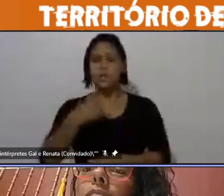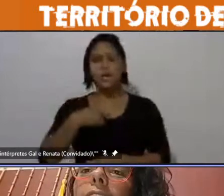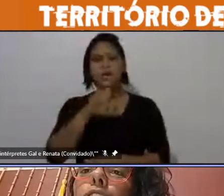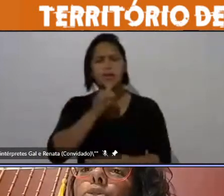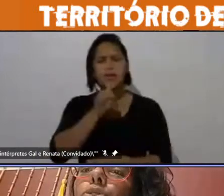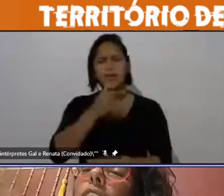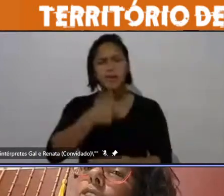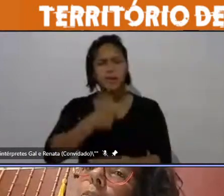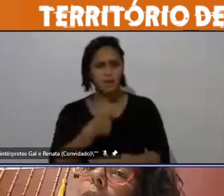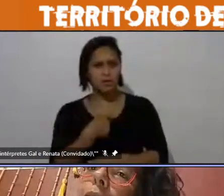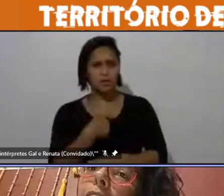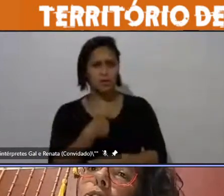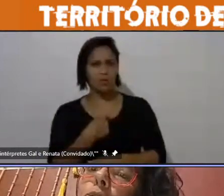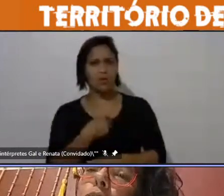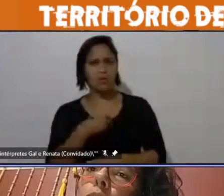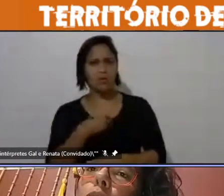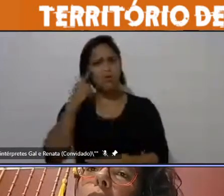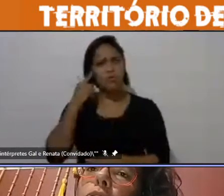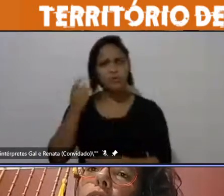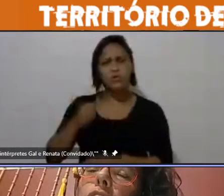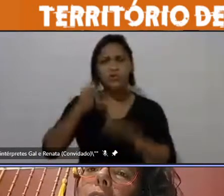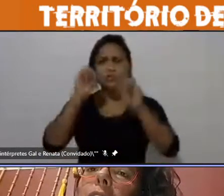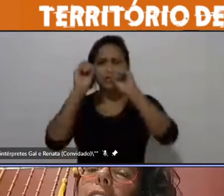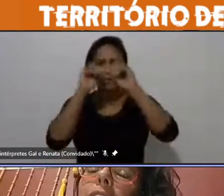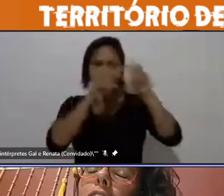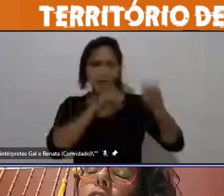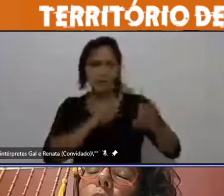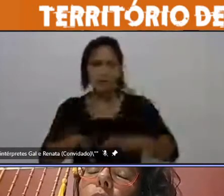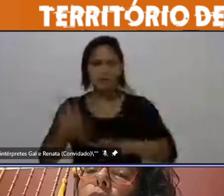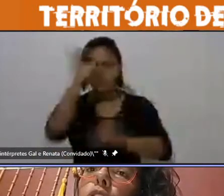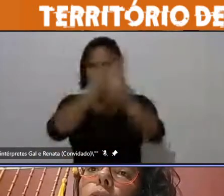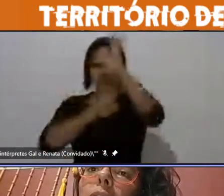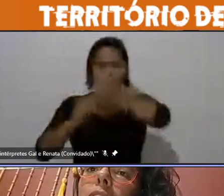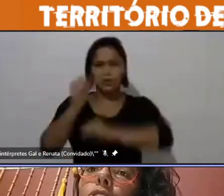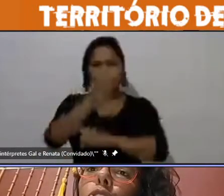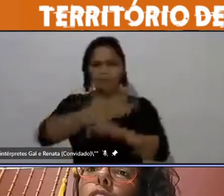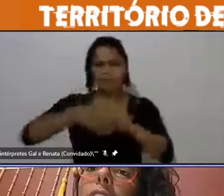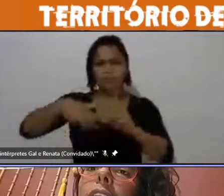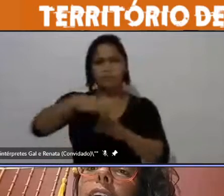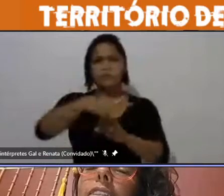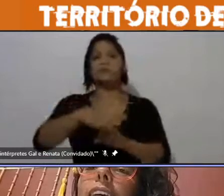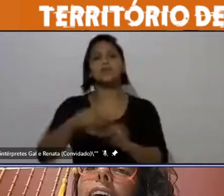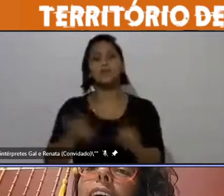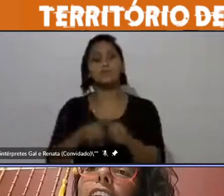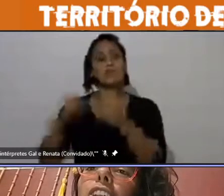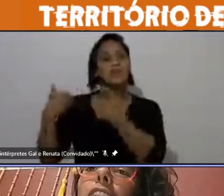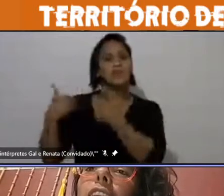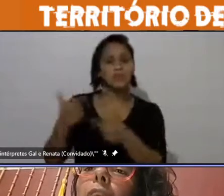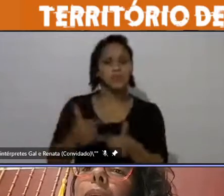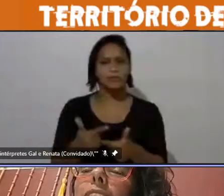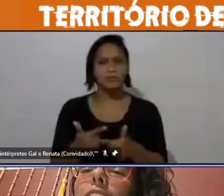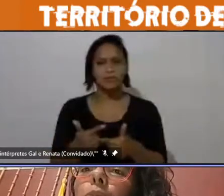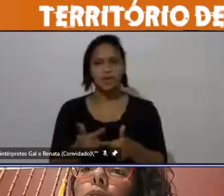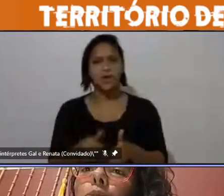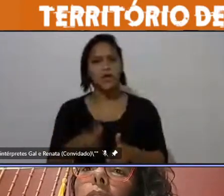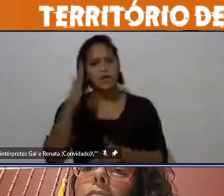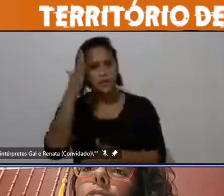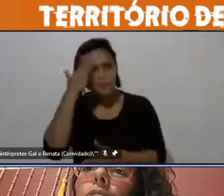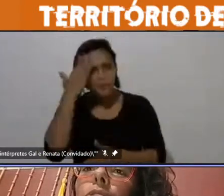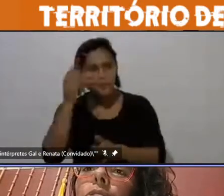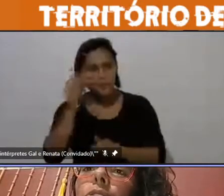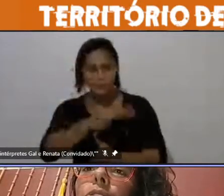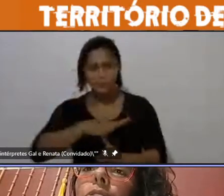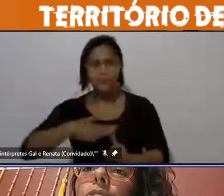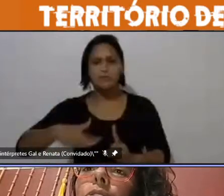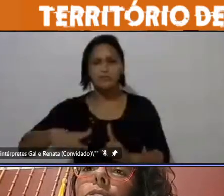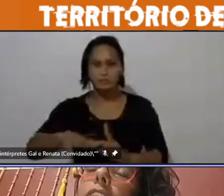exemplo, escutando e aprendendo com os movimentos sociais de povos e comunidades tradicionais, a gente sabe que esses